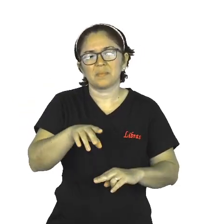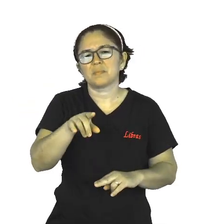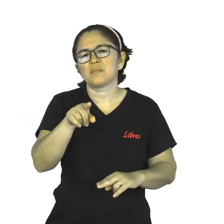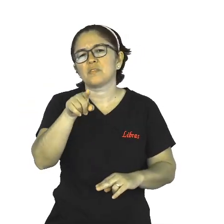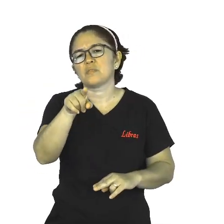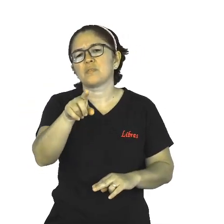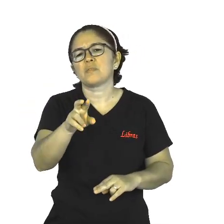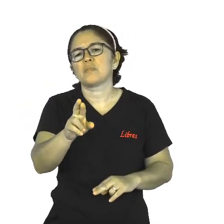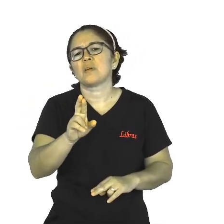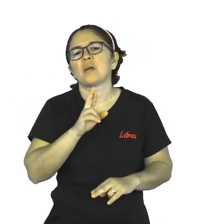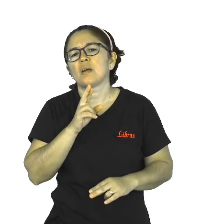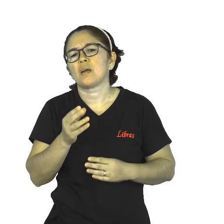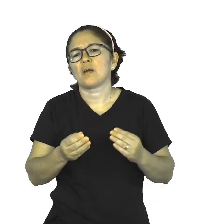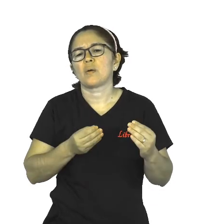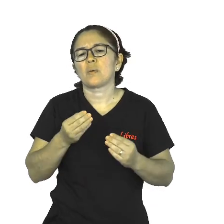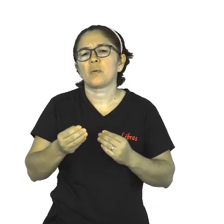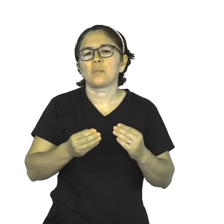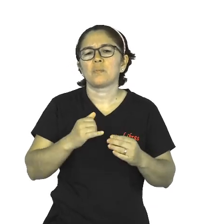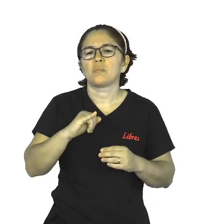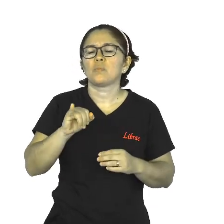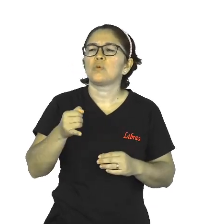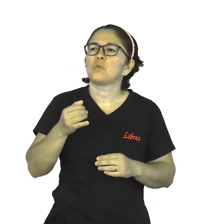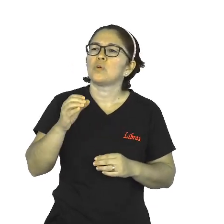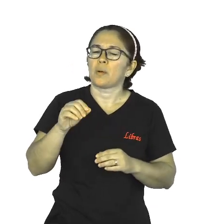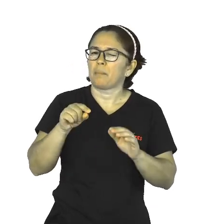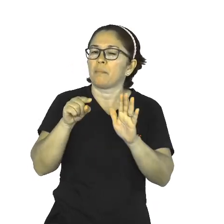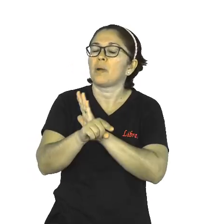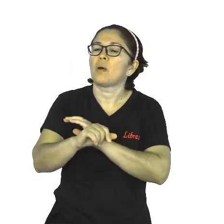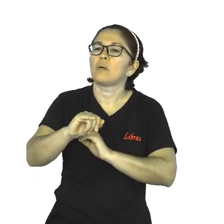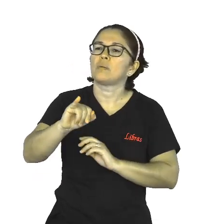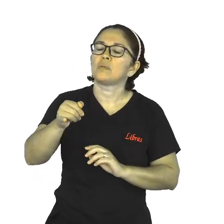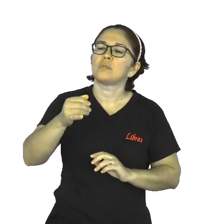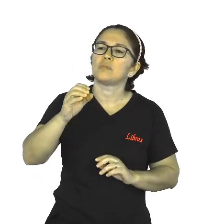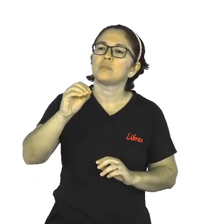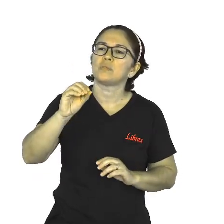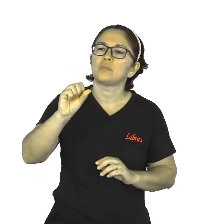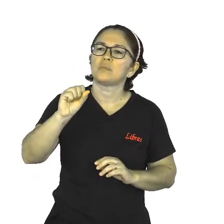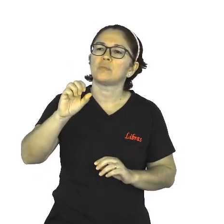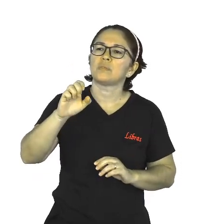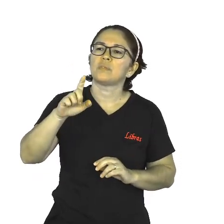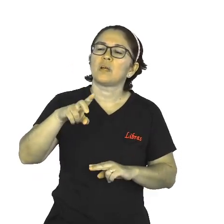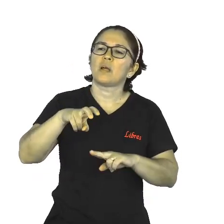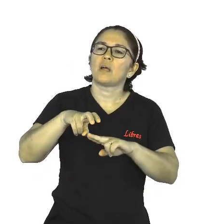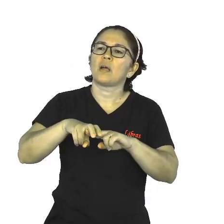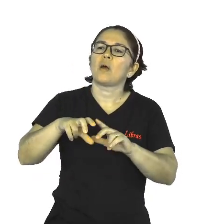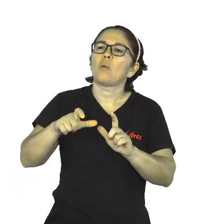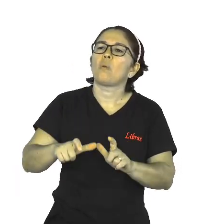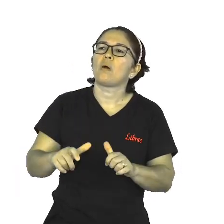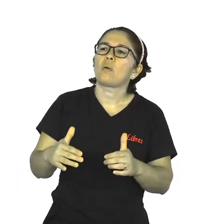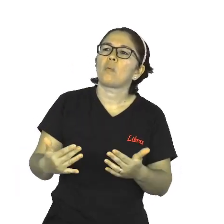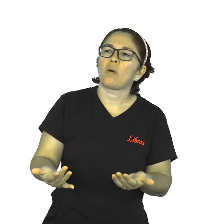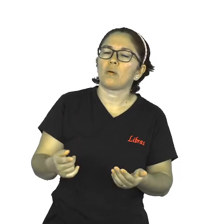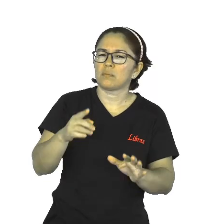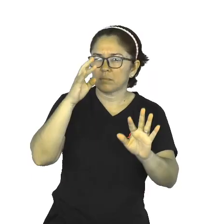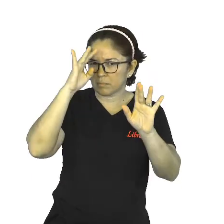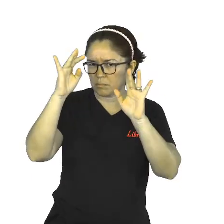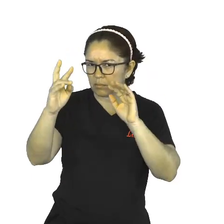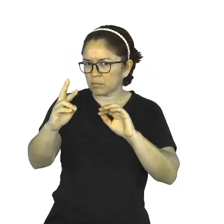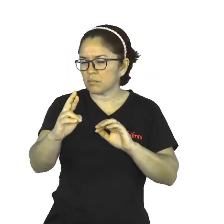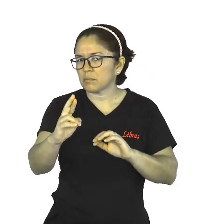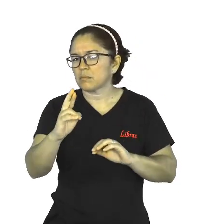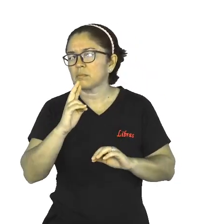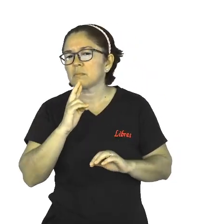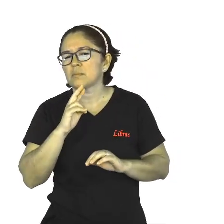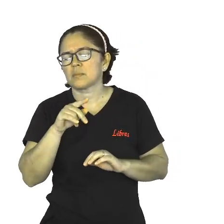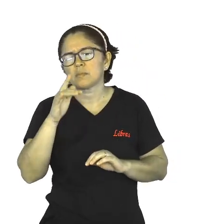essa questão? Vamos lá, pensem bem. Respondam daí que eu escuto daqui. Quais seriam